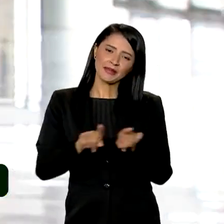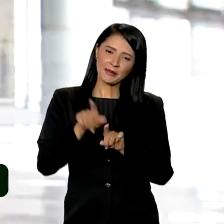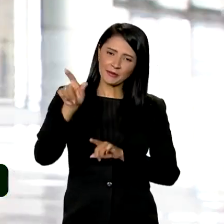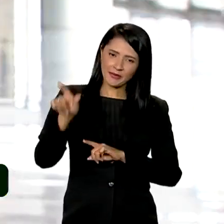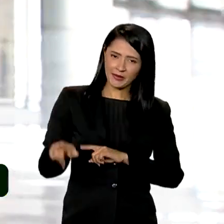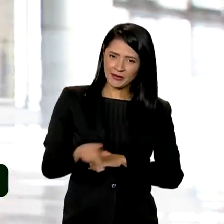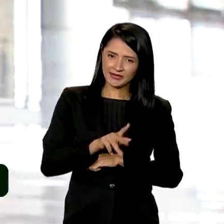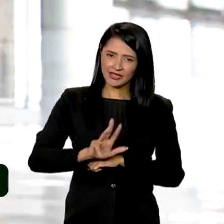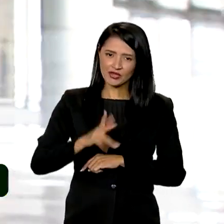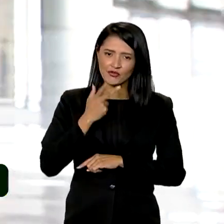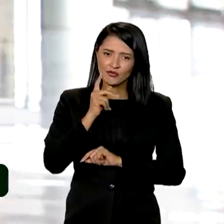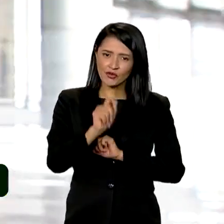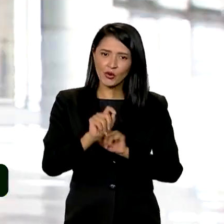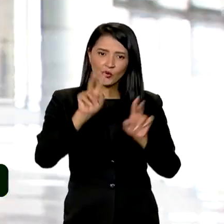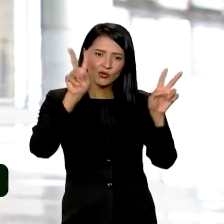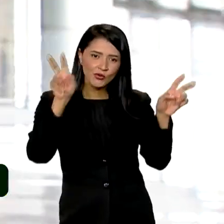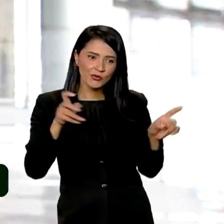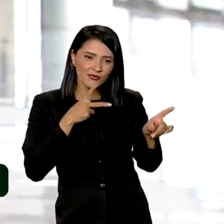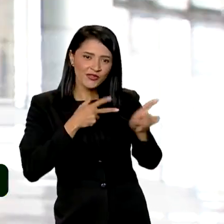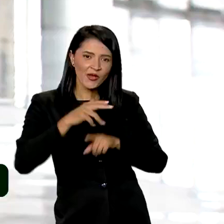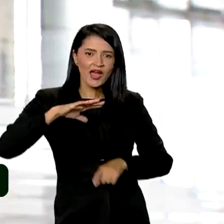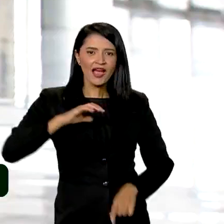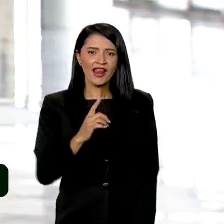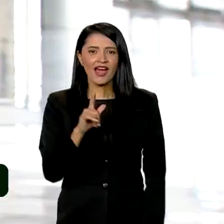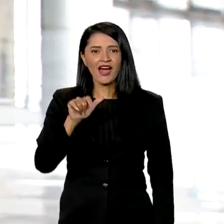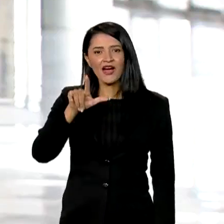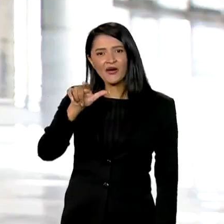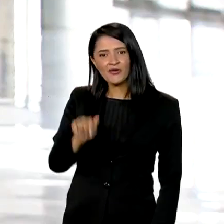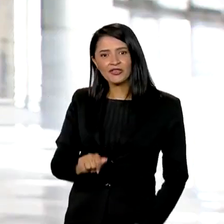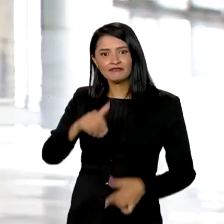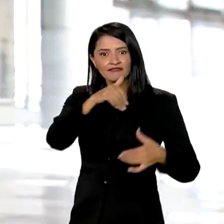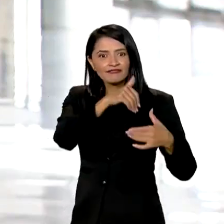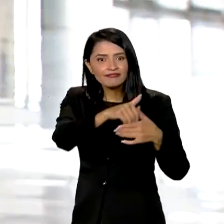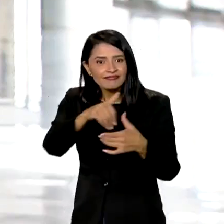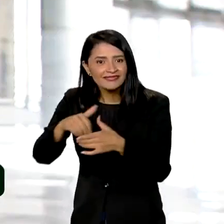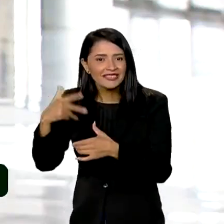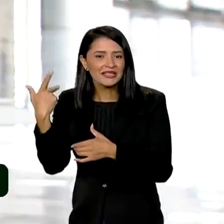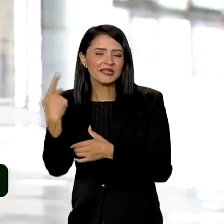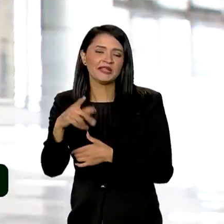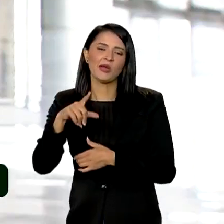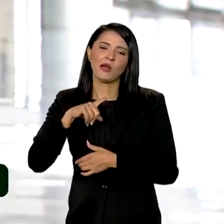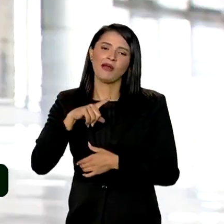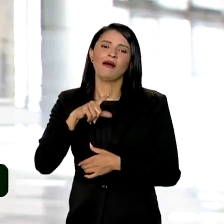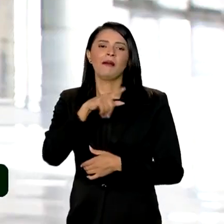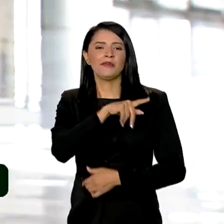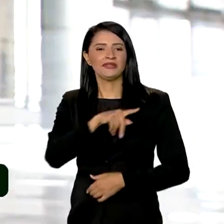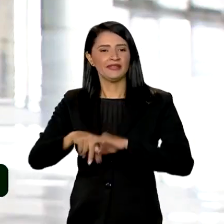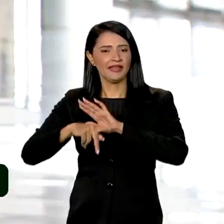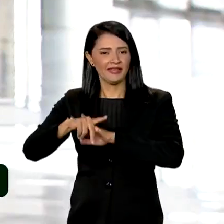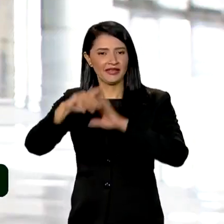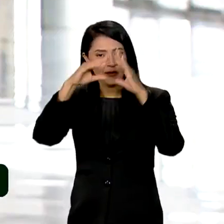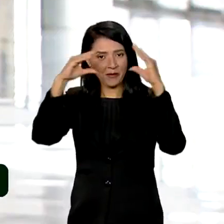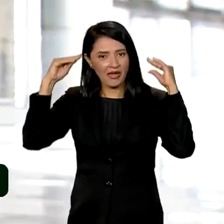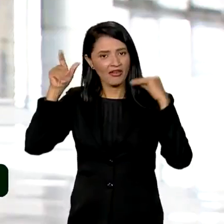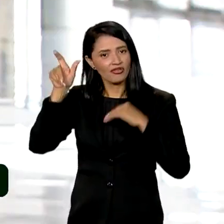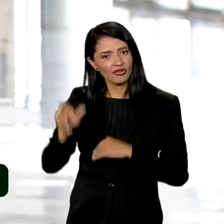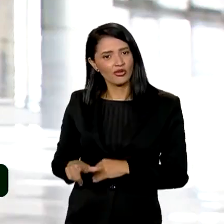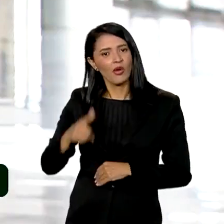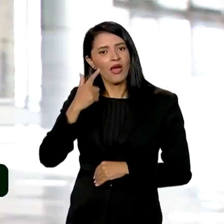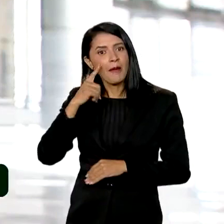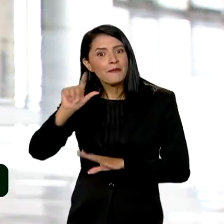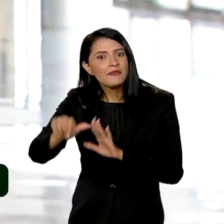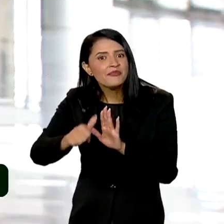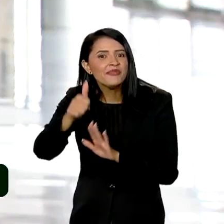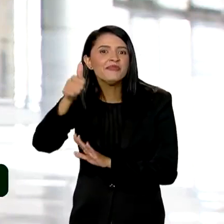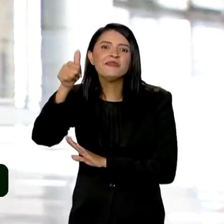falou hoje sobre a vitória de Cláudia Sheinbaum nas eleições para a presidência do México. Sheinbaum se tornou a primeira